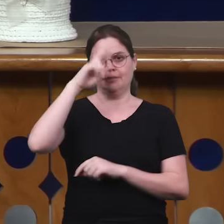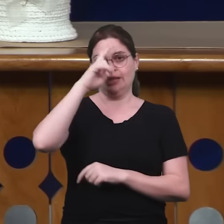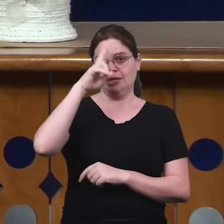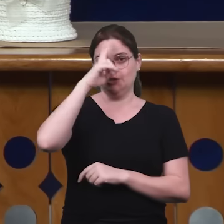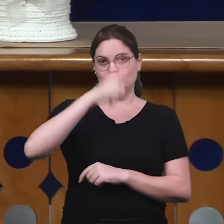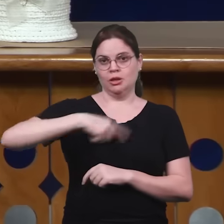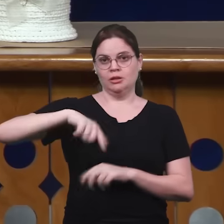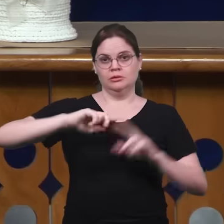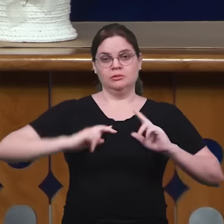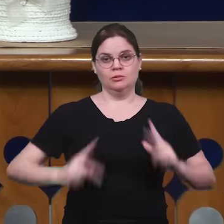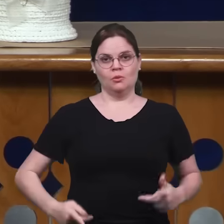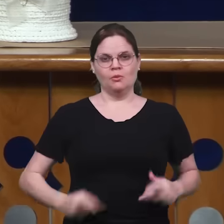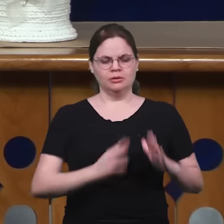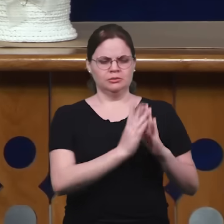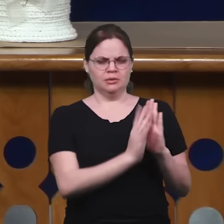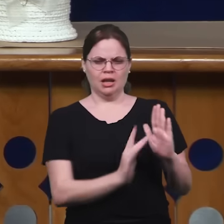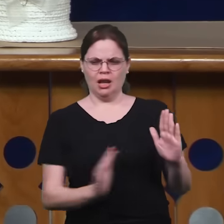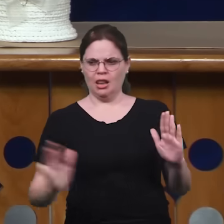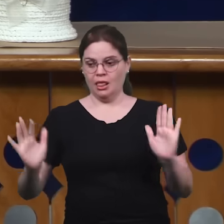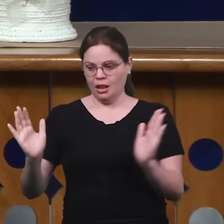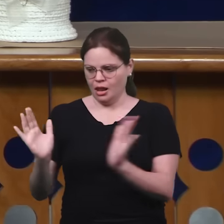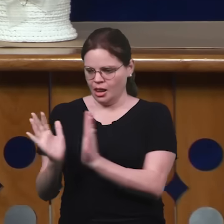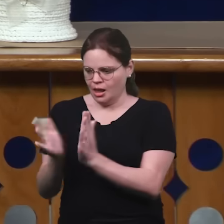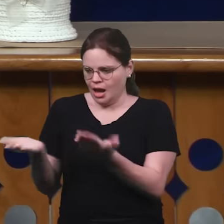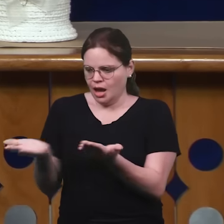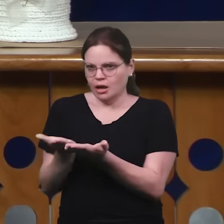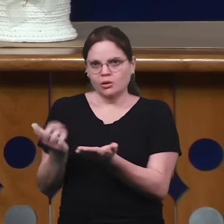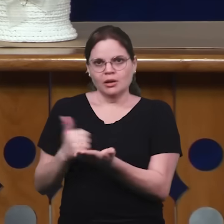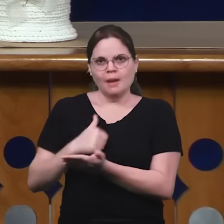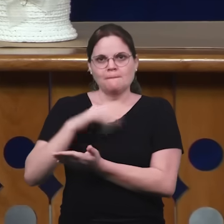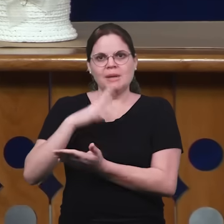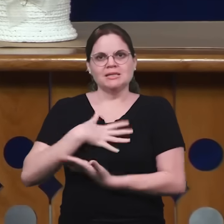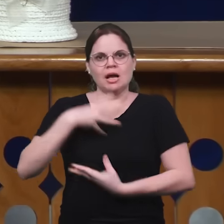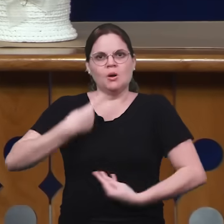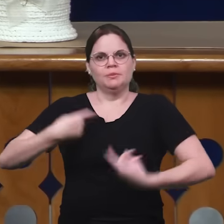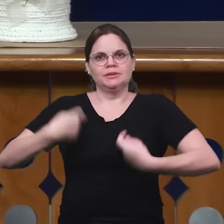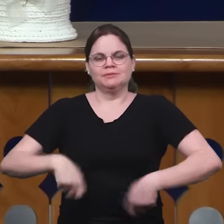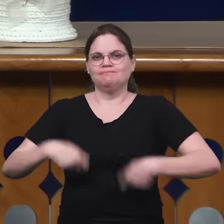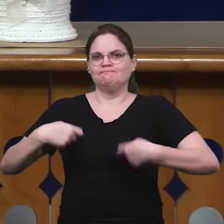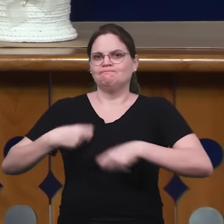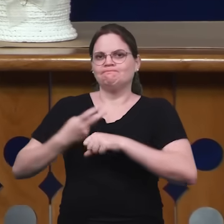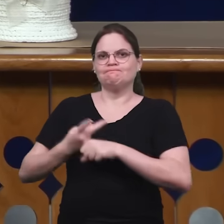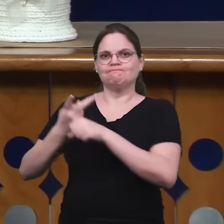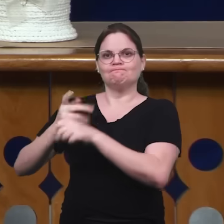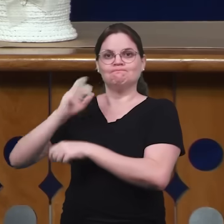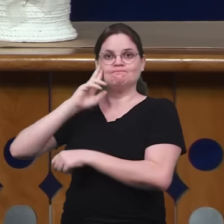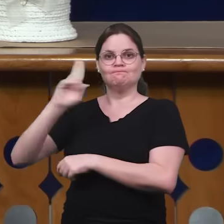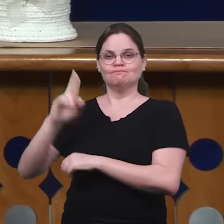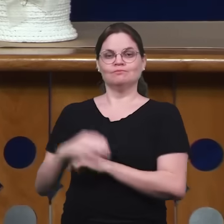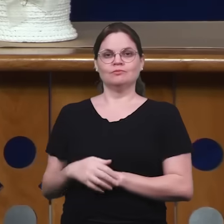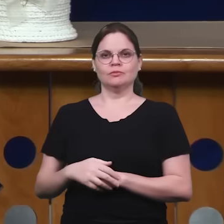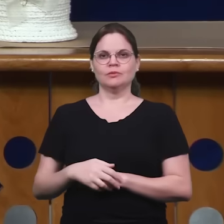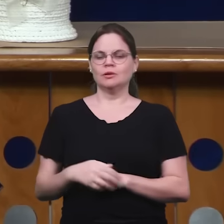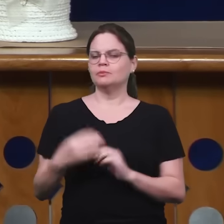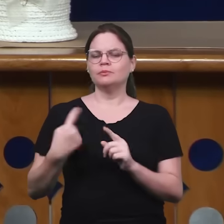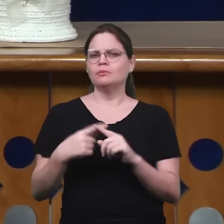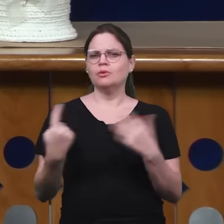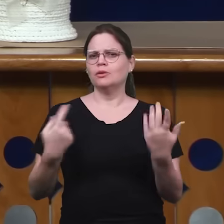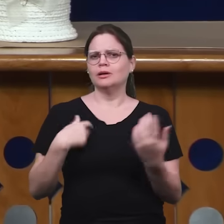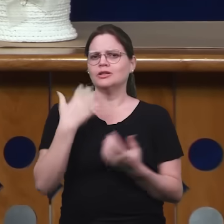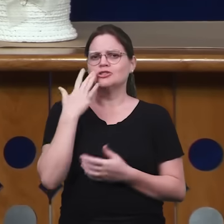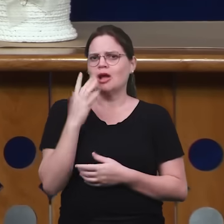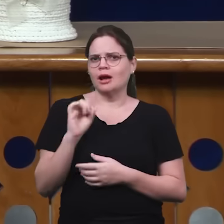houve tanta necessidade como nos nossos dias de buscar o Senhor, não é verdade? Por que nós podemos falar isso? Porque